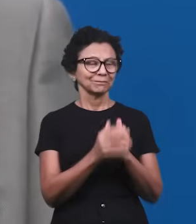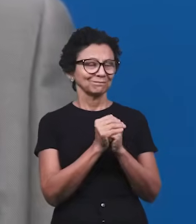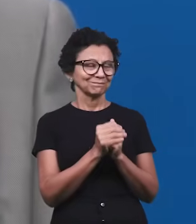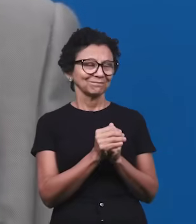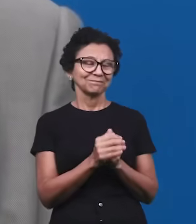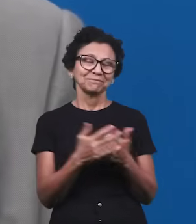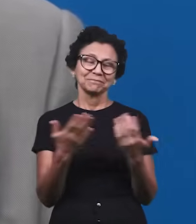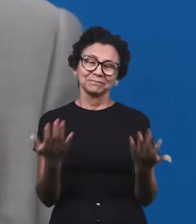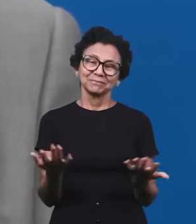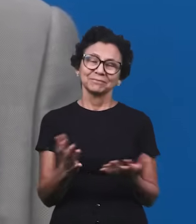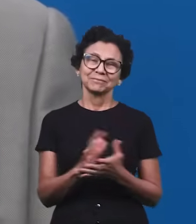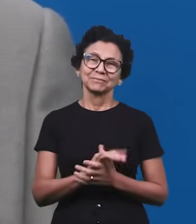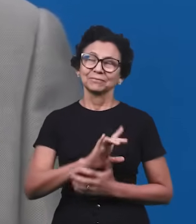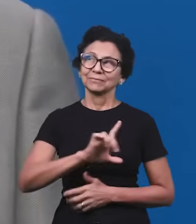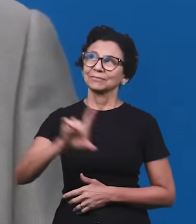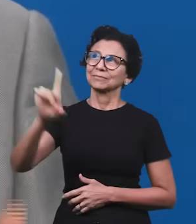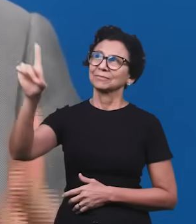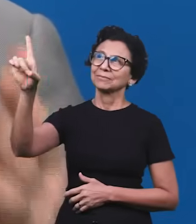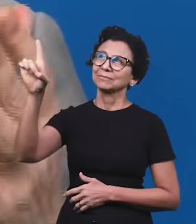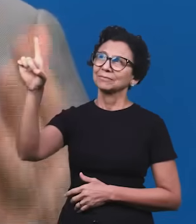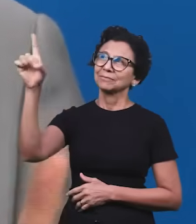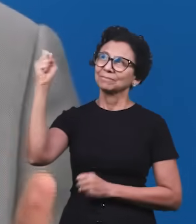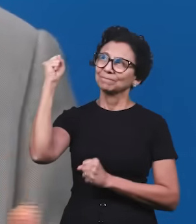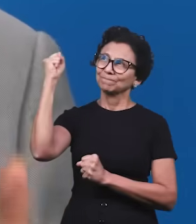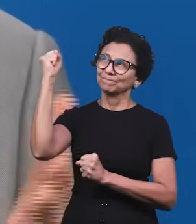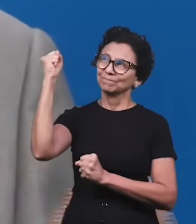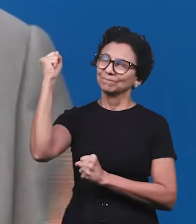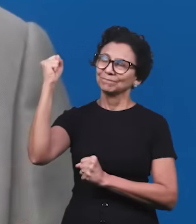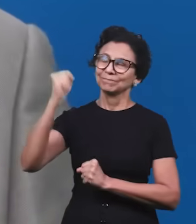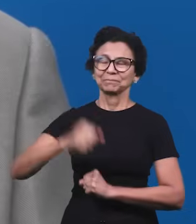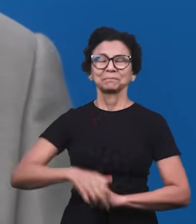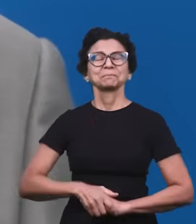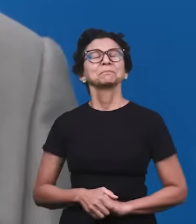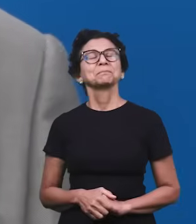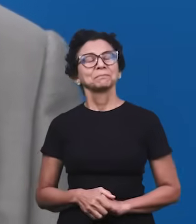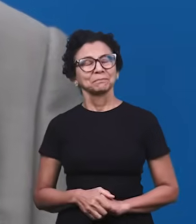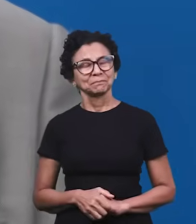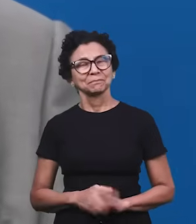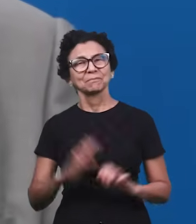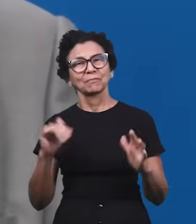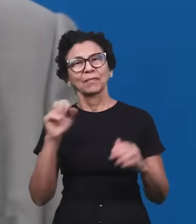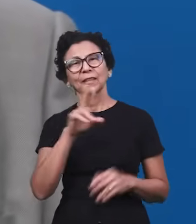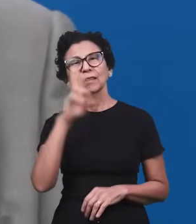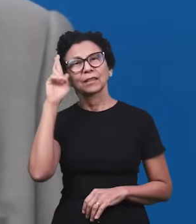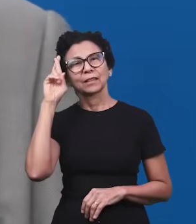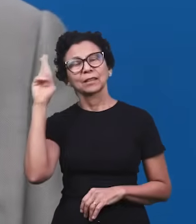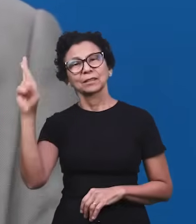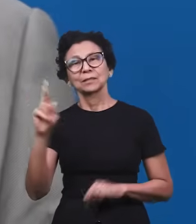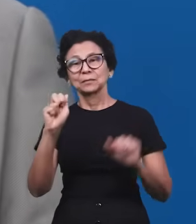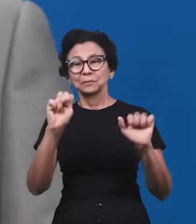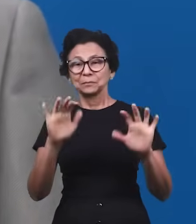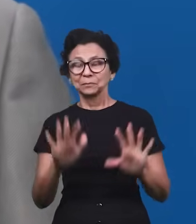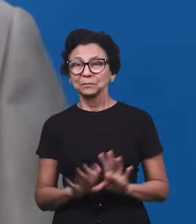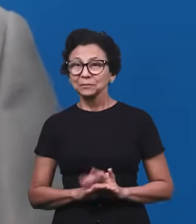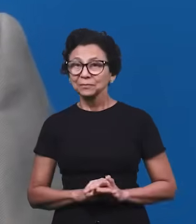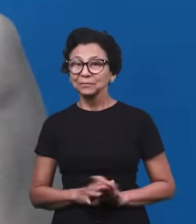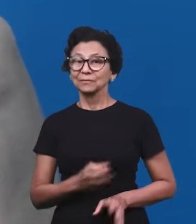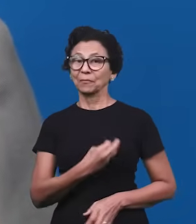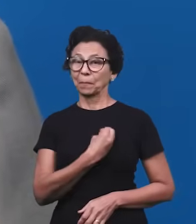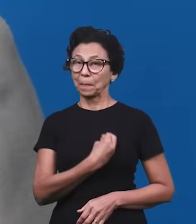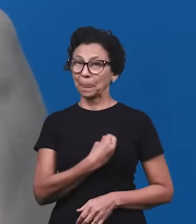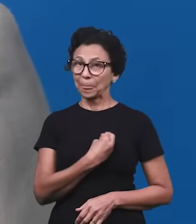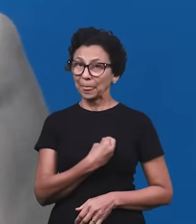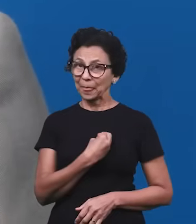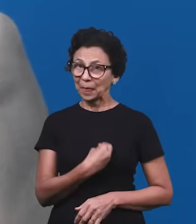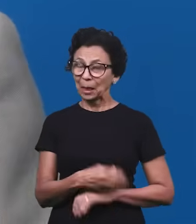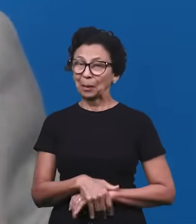Amém, crianças? Esse é o nosso Deus, o Senhor é forte e poderoso, louvado seja o nome do Senhor. Que bênção a